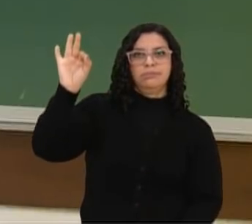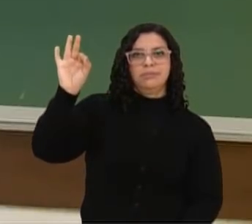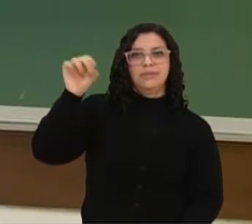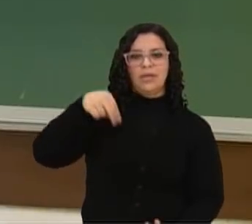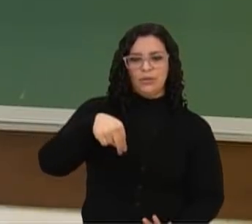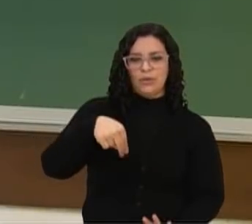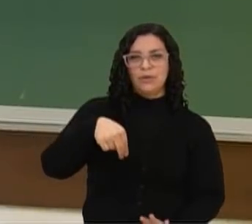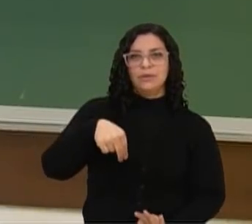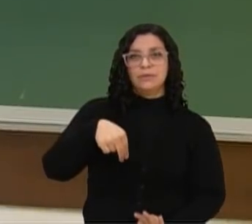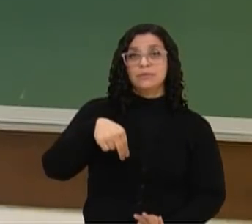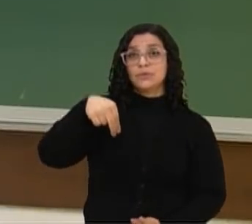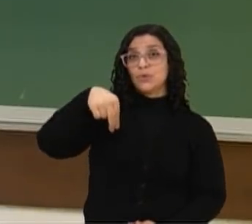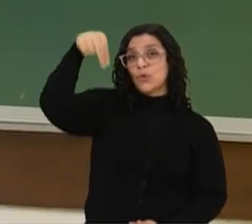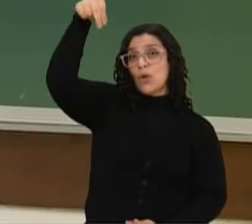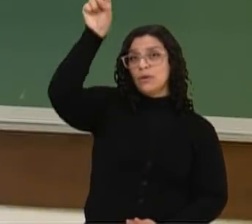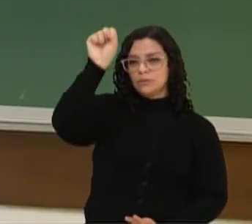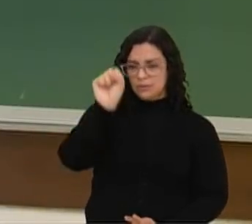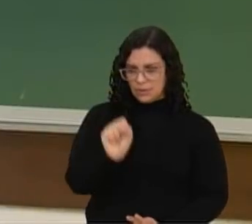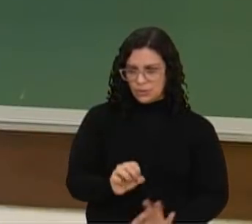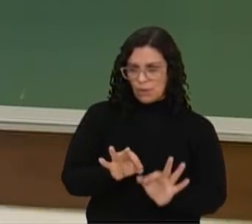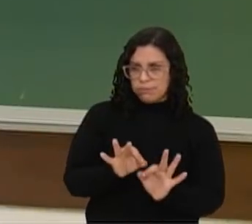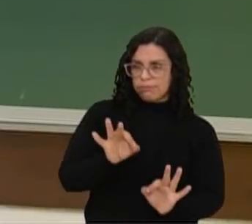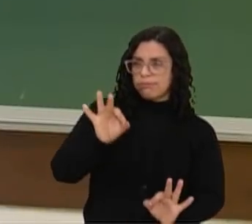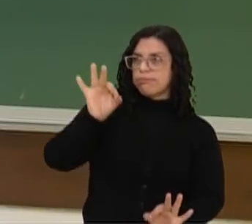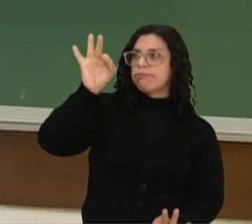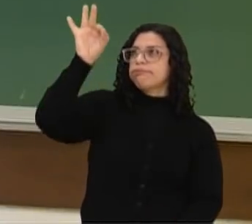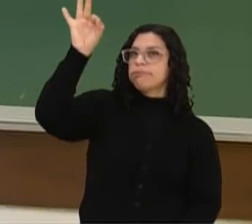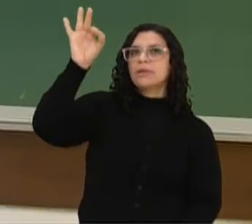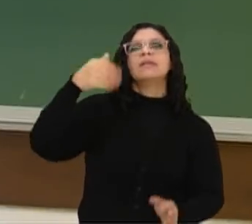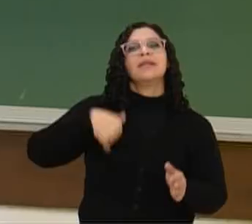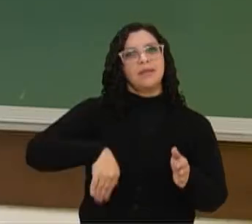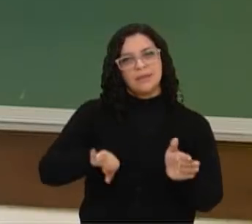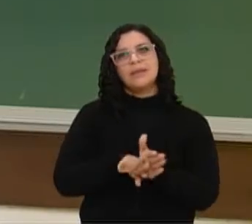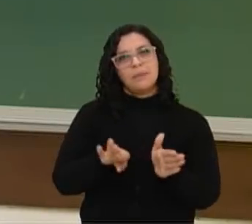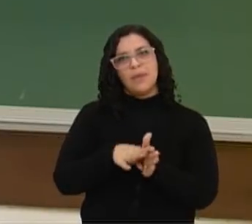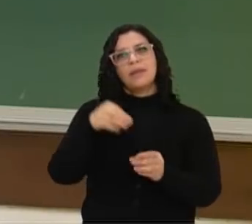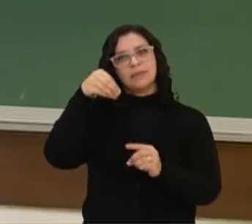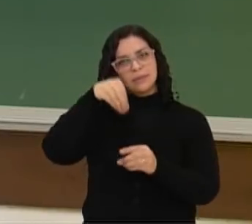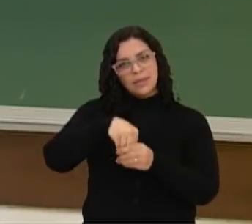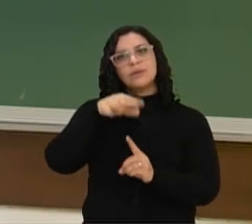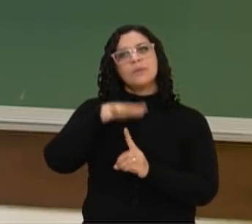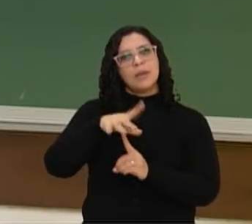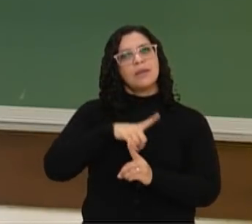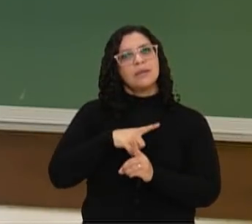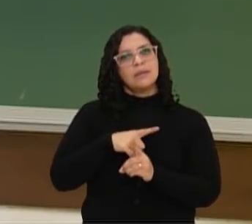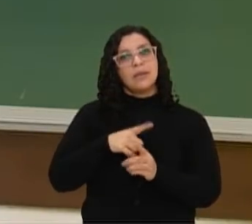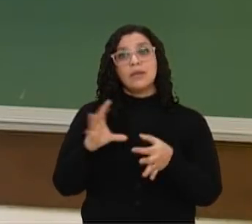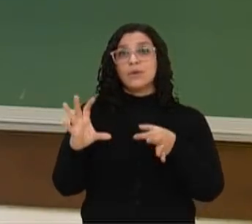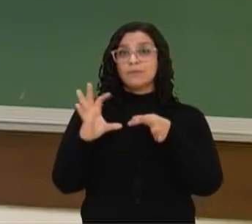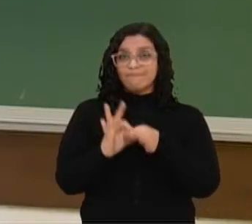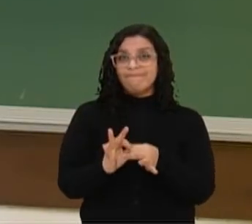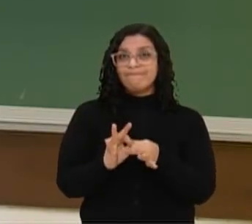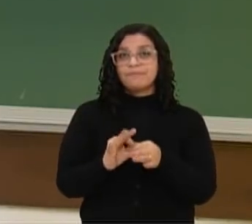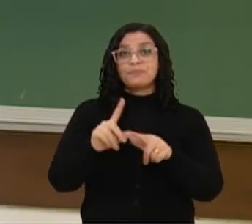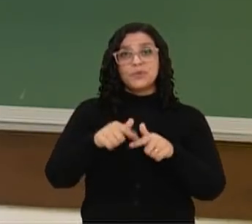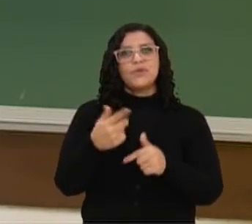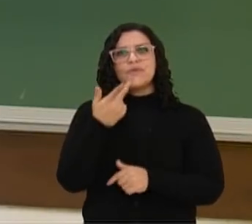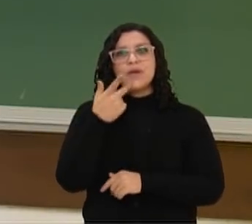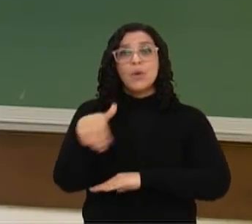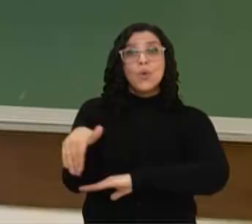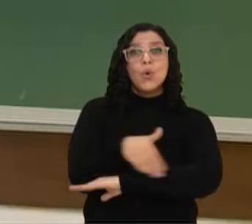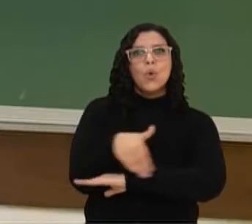norte a sul o nosso país e aí passa pelo nosso estado, sendo uma importante ligação. O que eu quero dizer com isso? Aquela ideia